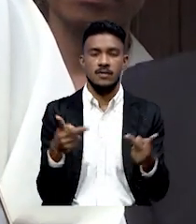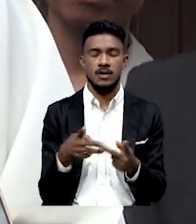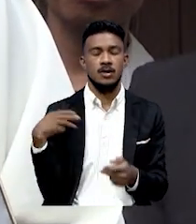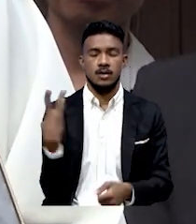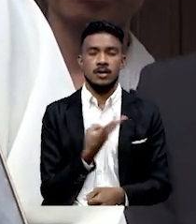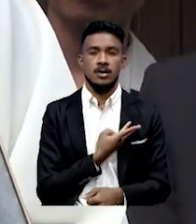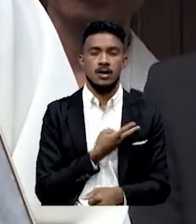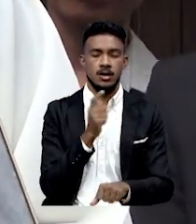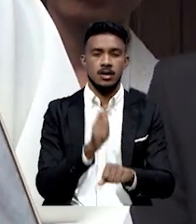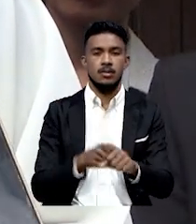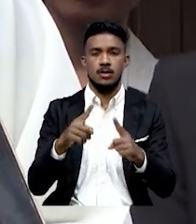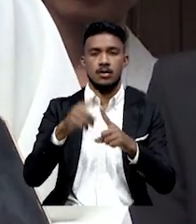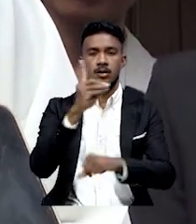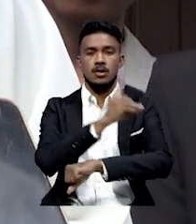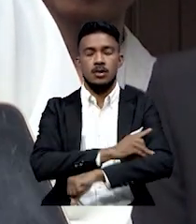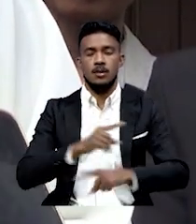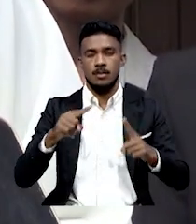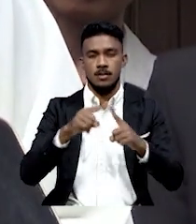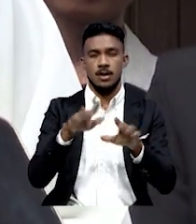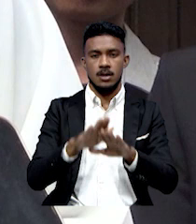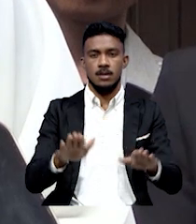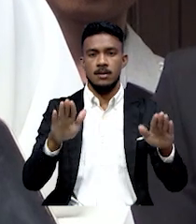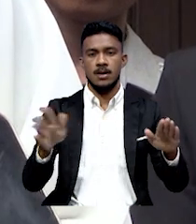ser o em Loran ninia, ba lavar e ser a ninia